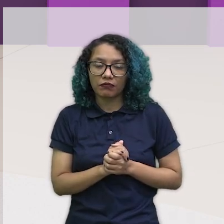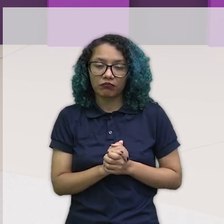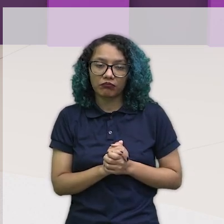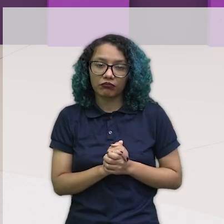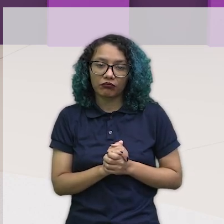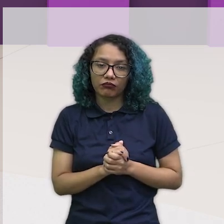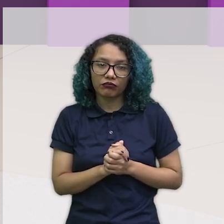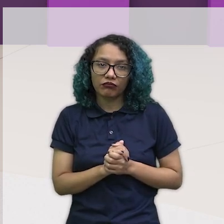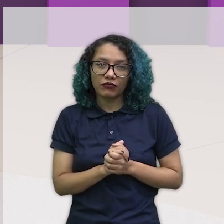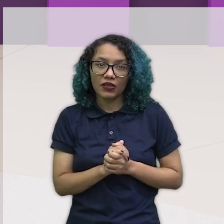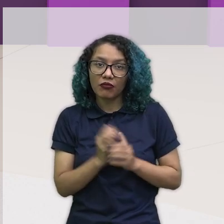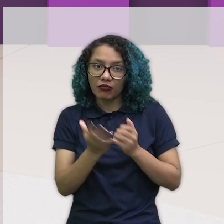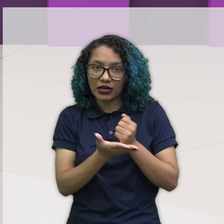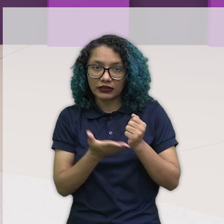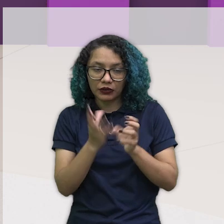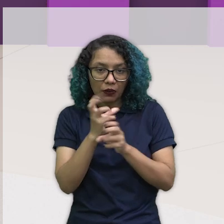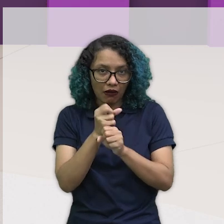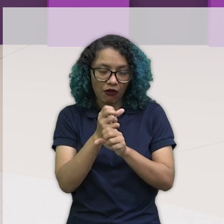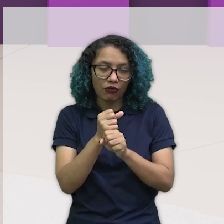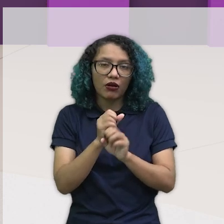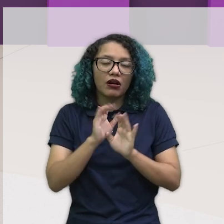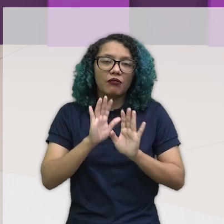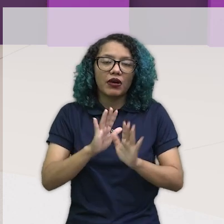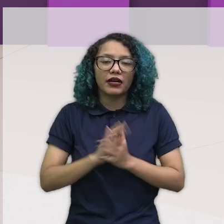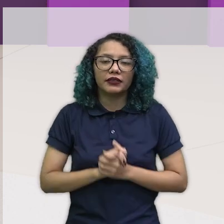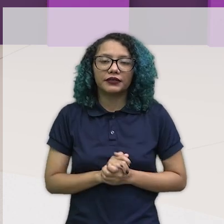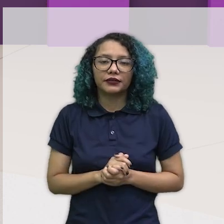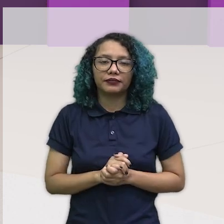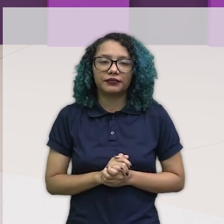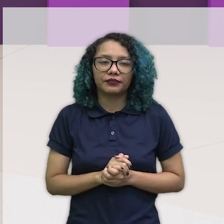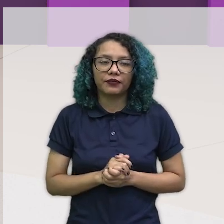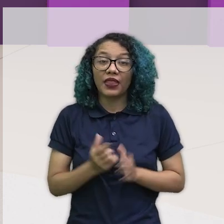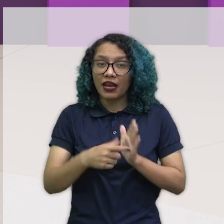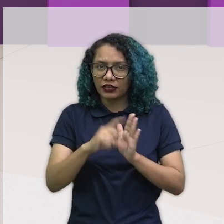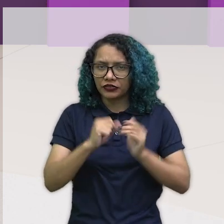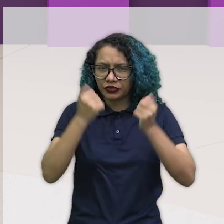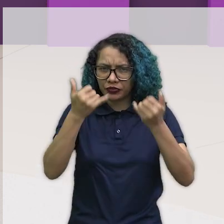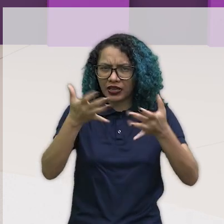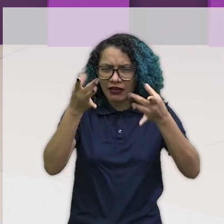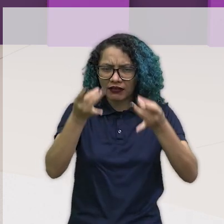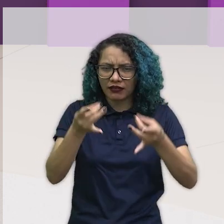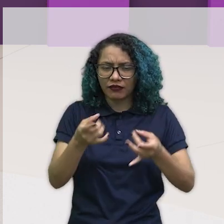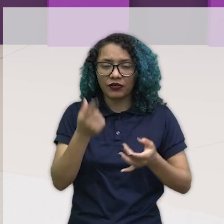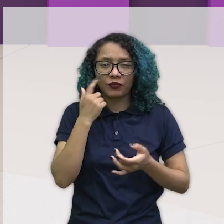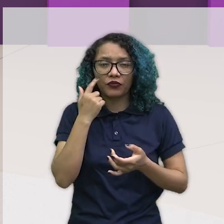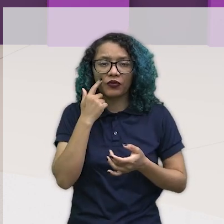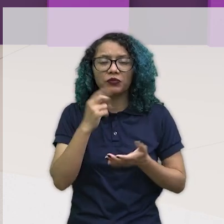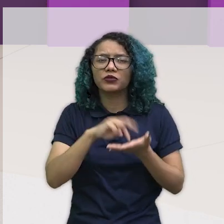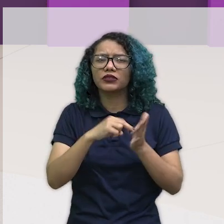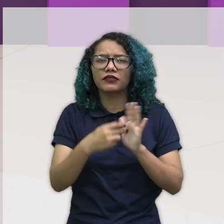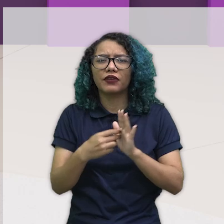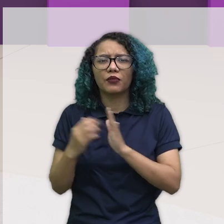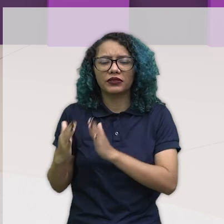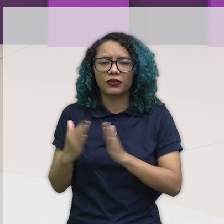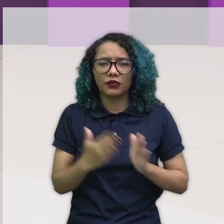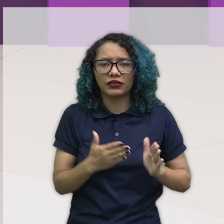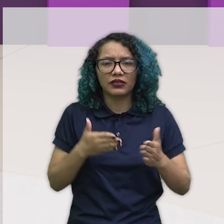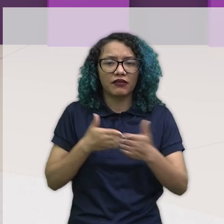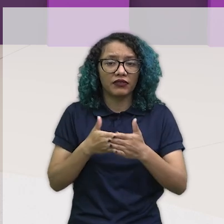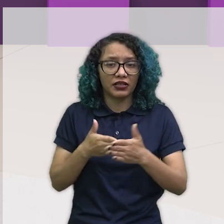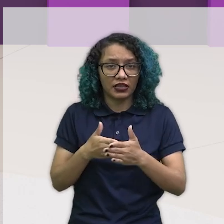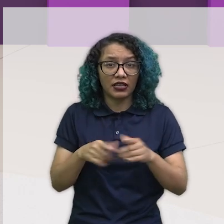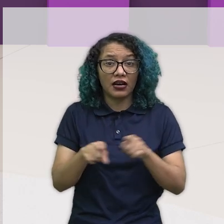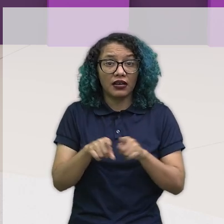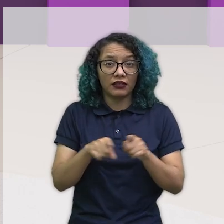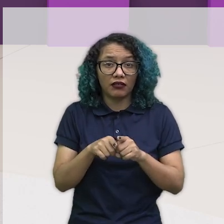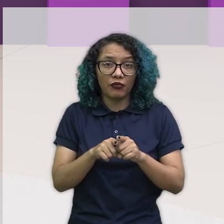bom? Mas antes da gente falar propriamente sobre as sequências numéricas, vamos ver o que é uma sequência finita e uma